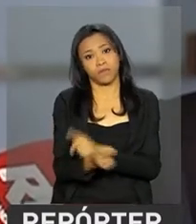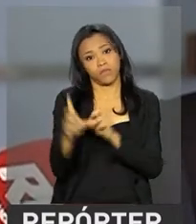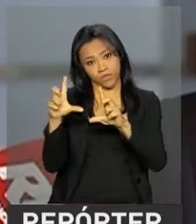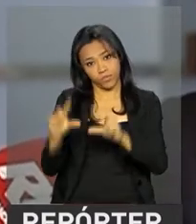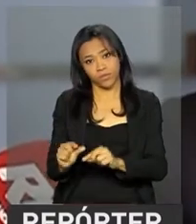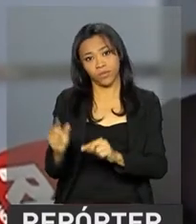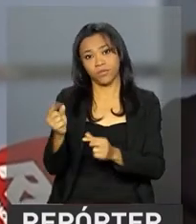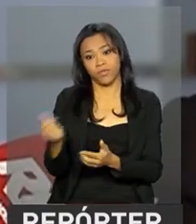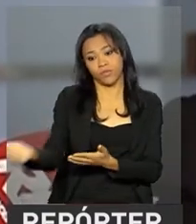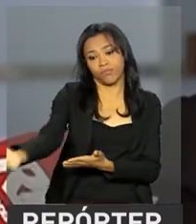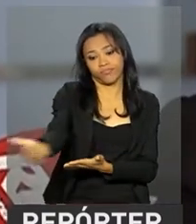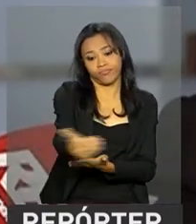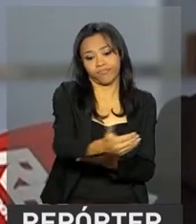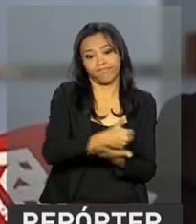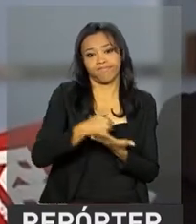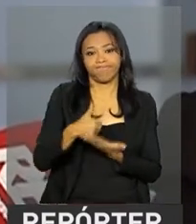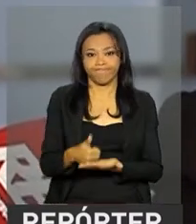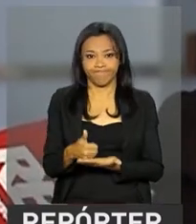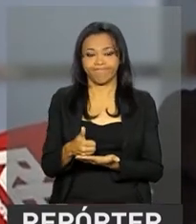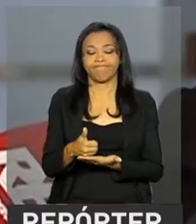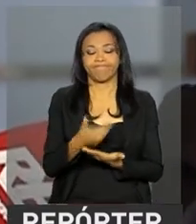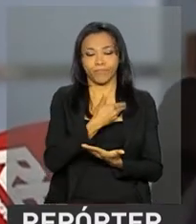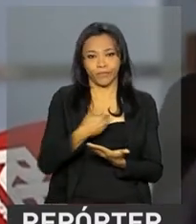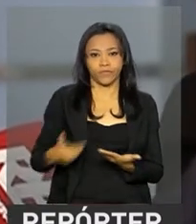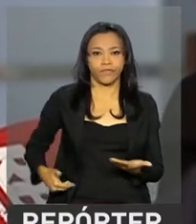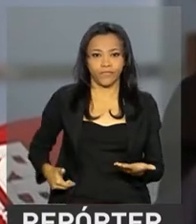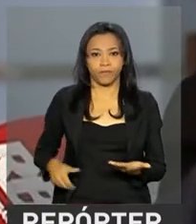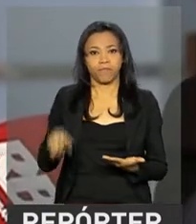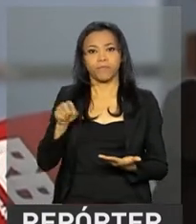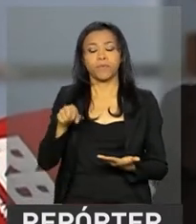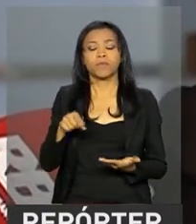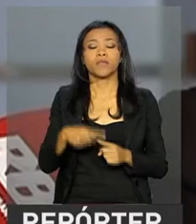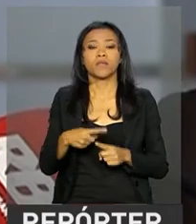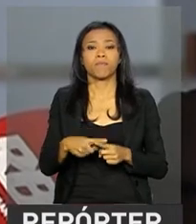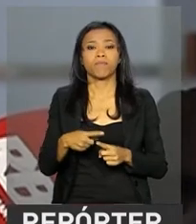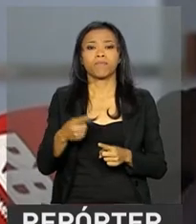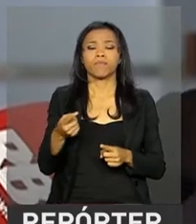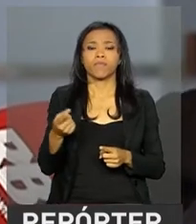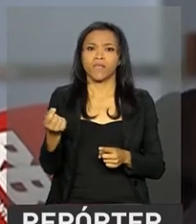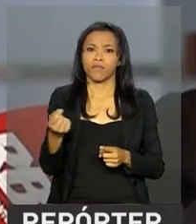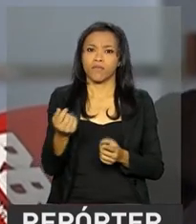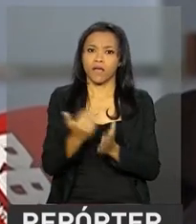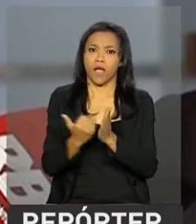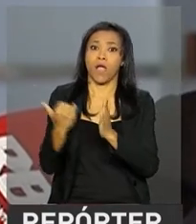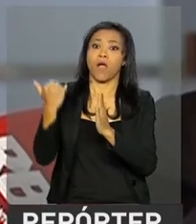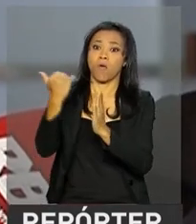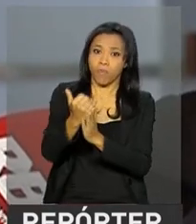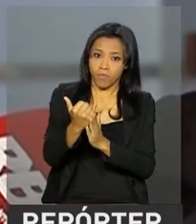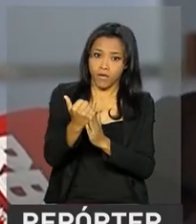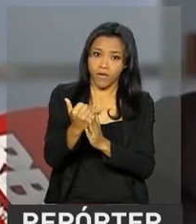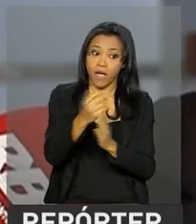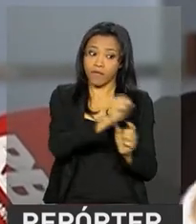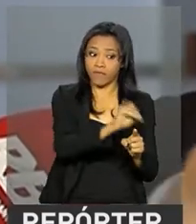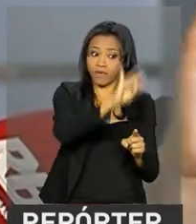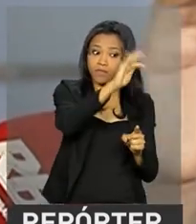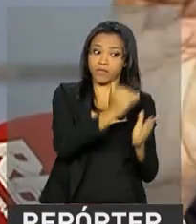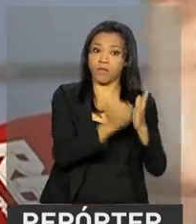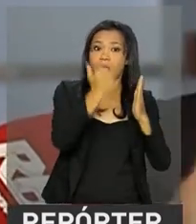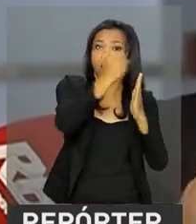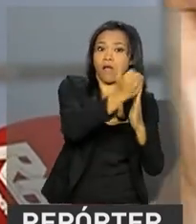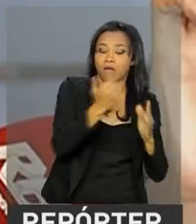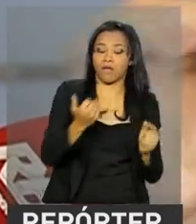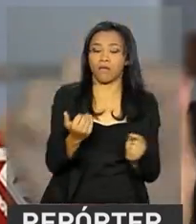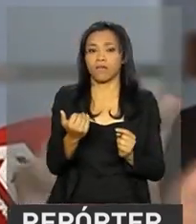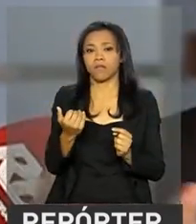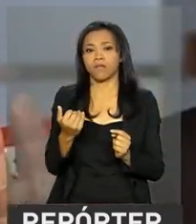arrecadação. Porque, inclusive, a arrecadação não só estava mais alta, porque a inflação estava mais alta, mas